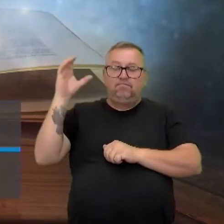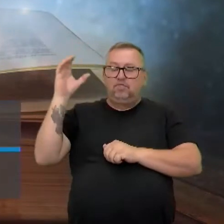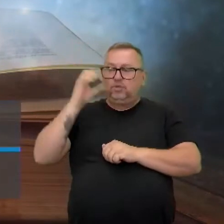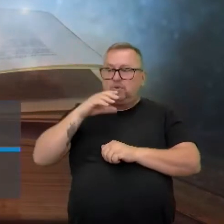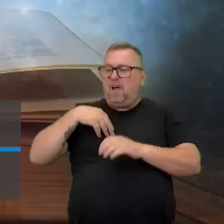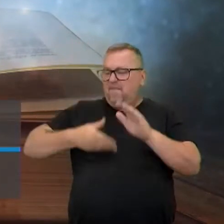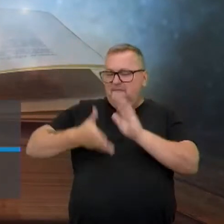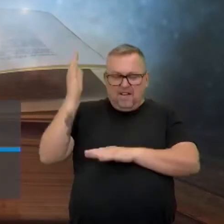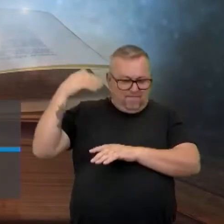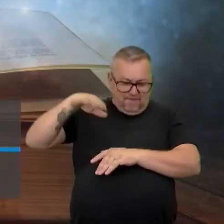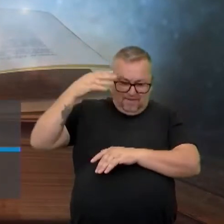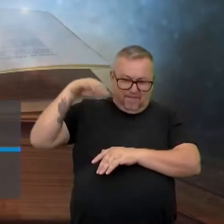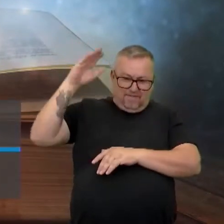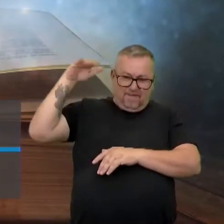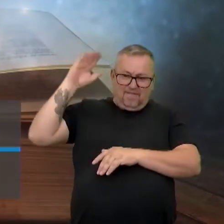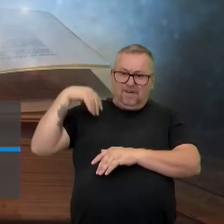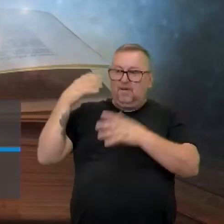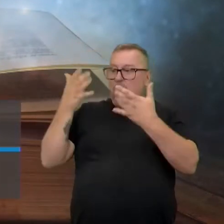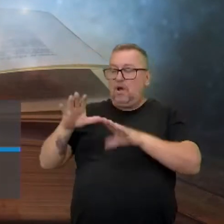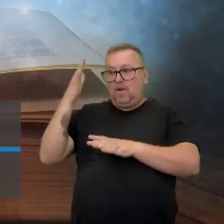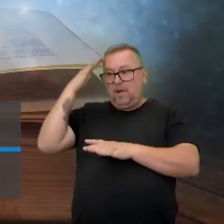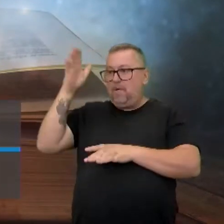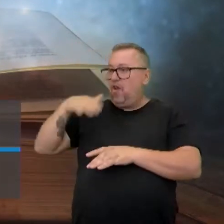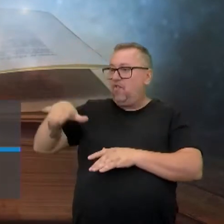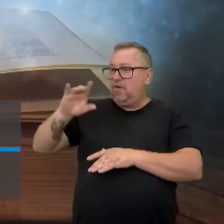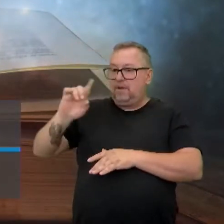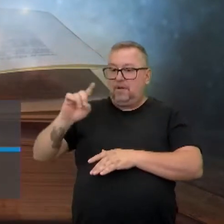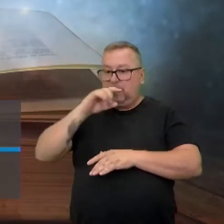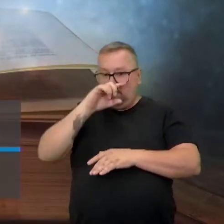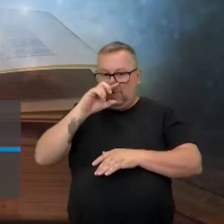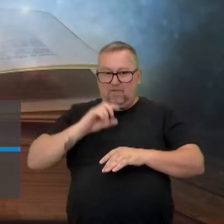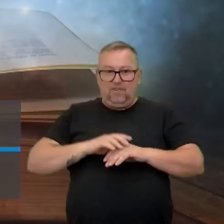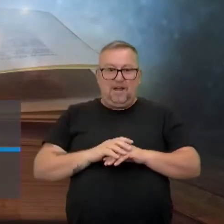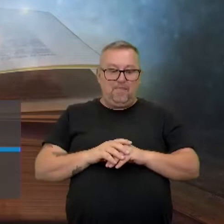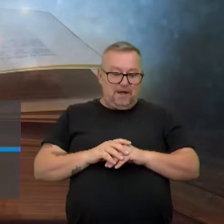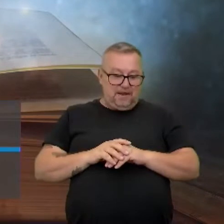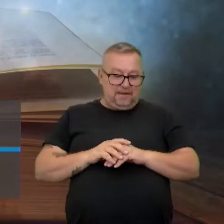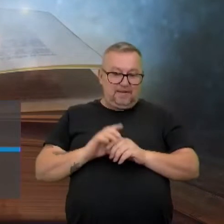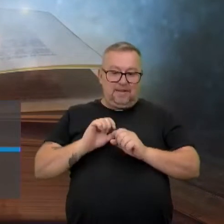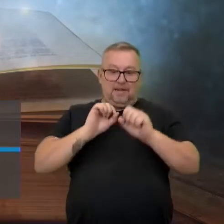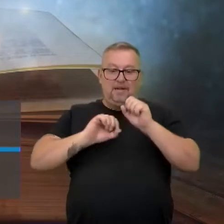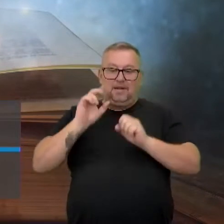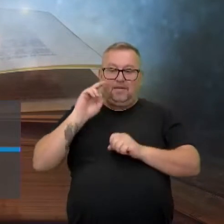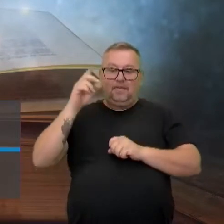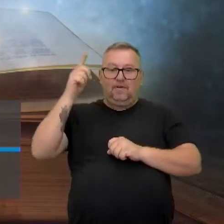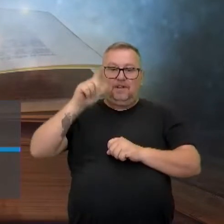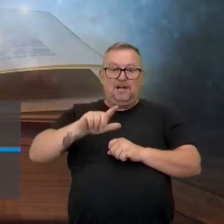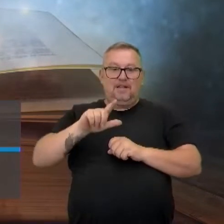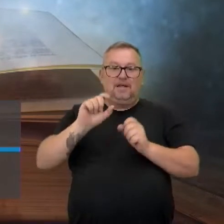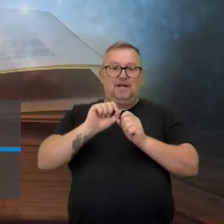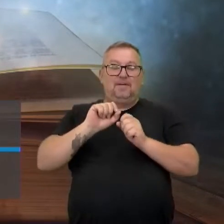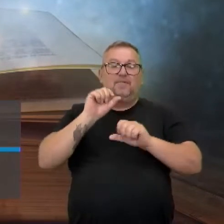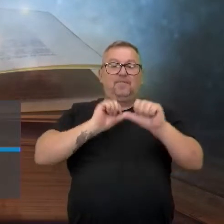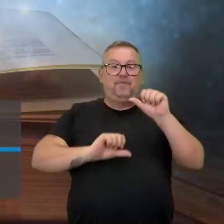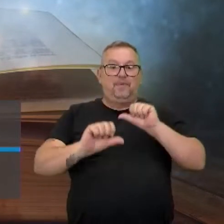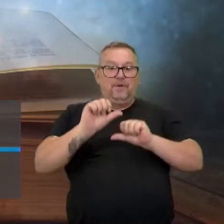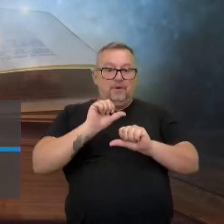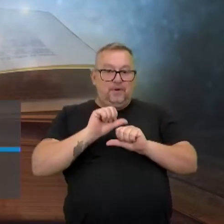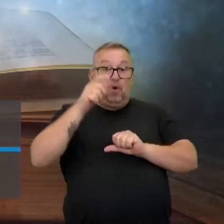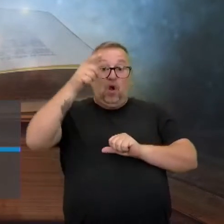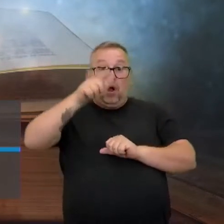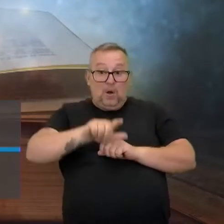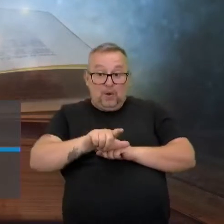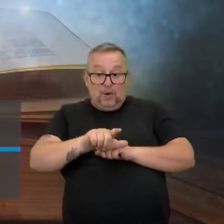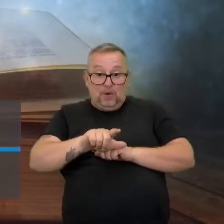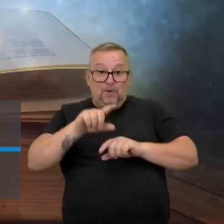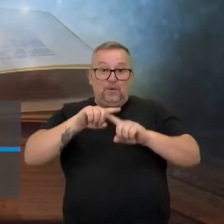mundo embora. Fala, vai embora daqui, que eu não quero saber mais de vocês, não. Depois de um tempo, o Teleco aparece novamente e se transforma de novo.